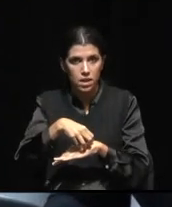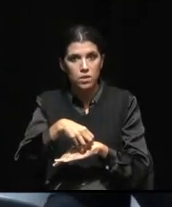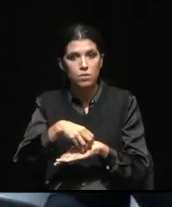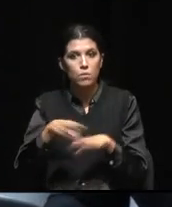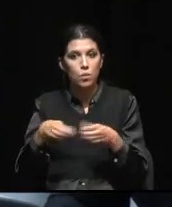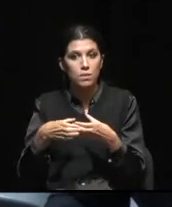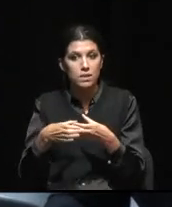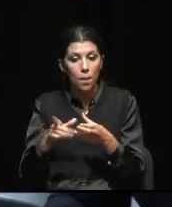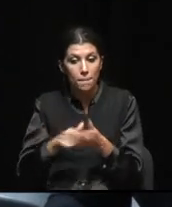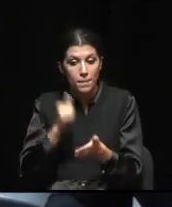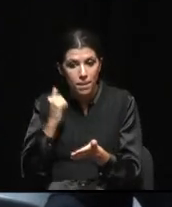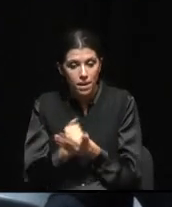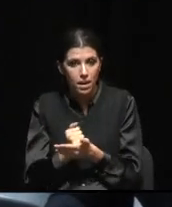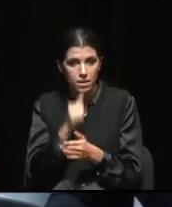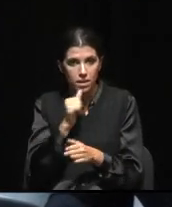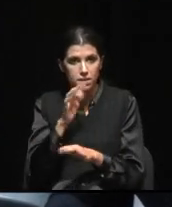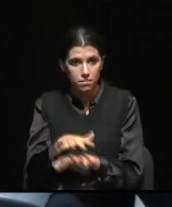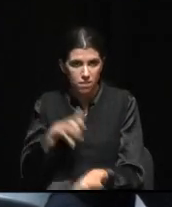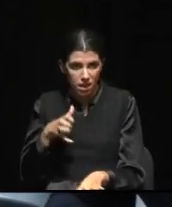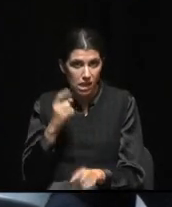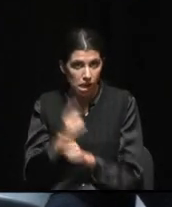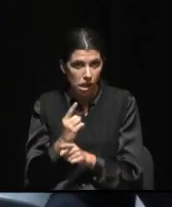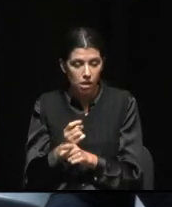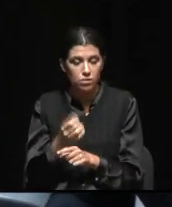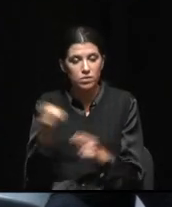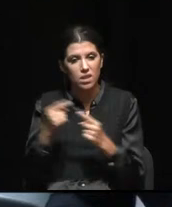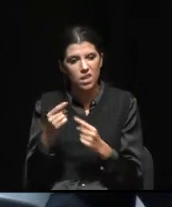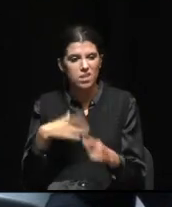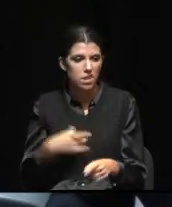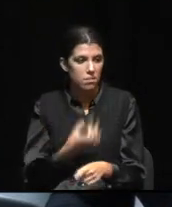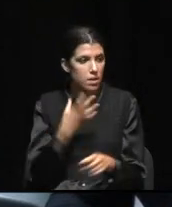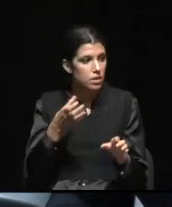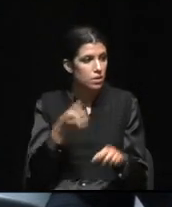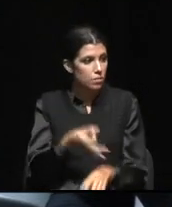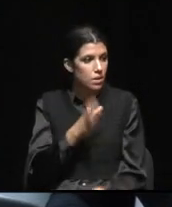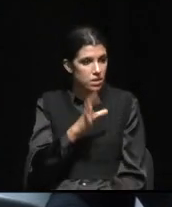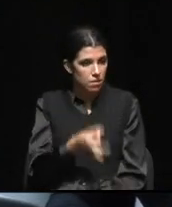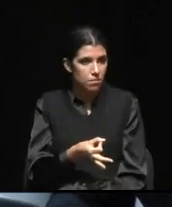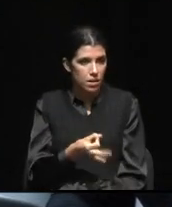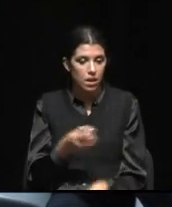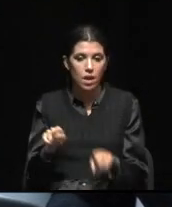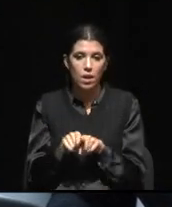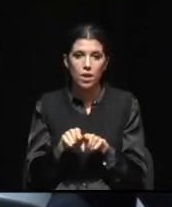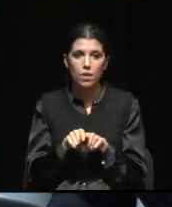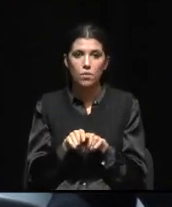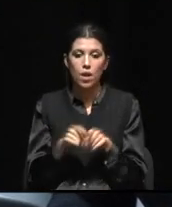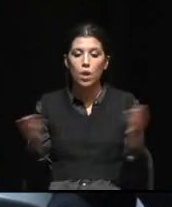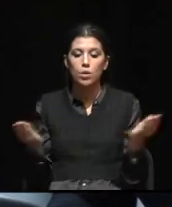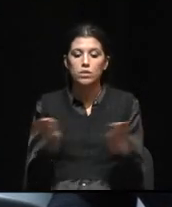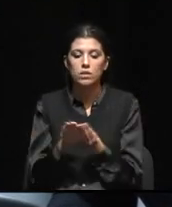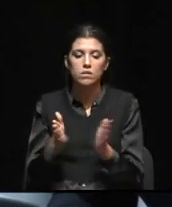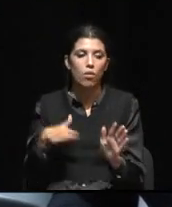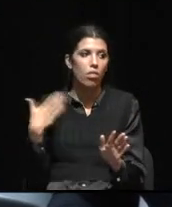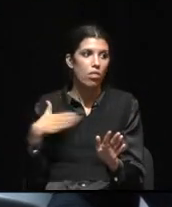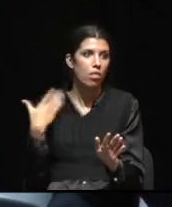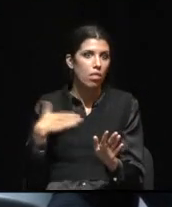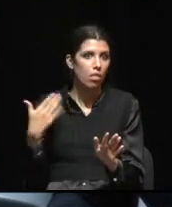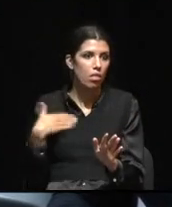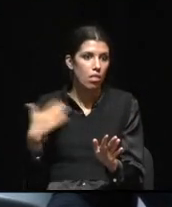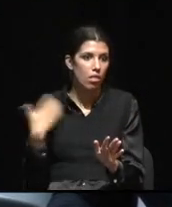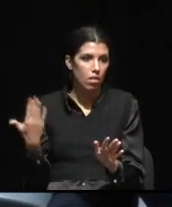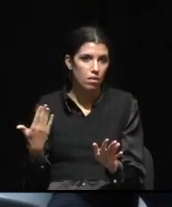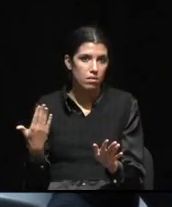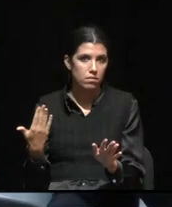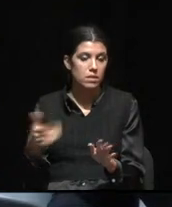Assembleia o CDs lamenta que o Partido Comunista português se tenha esquivado a essa concertação e mais do que